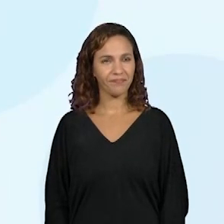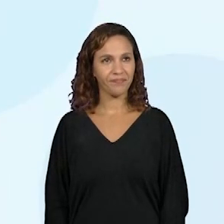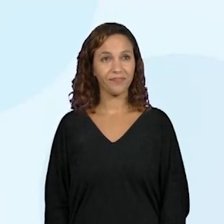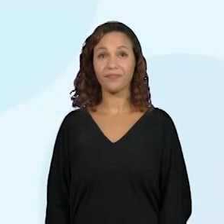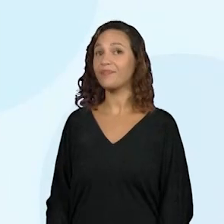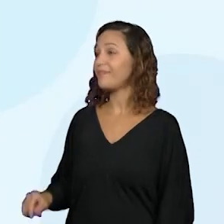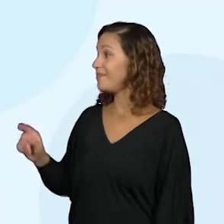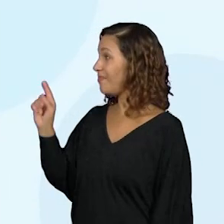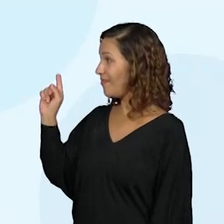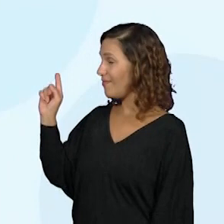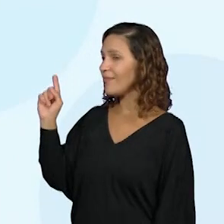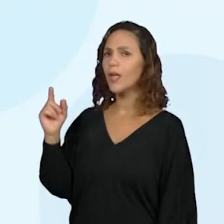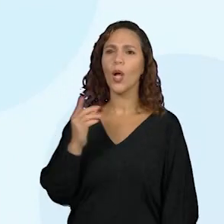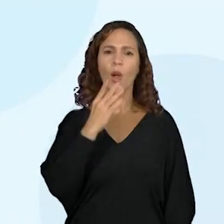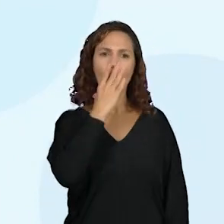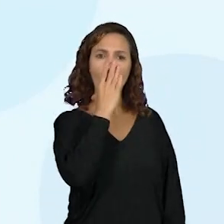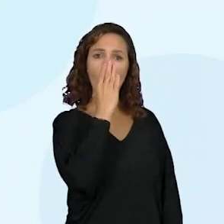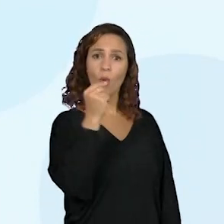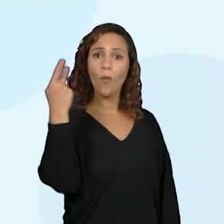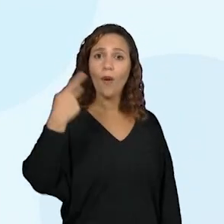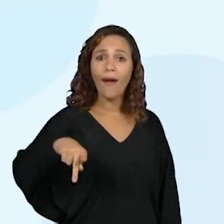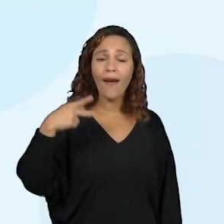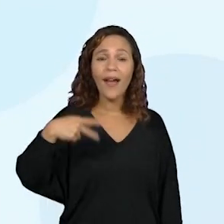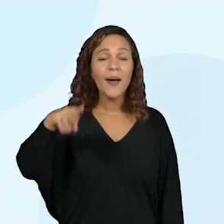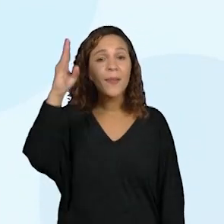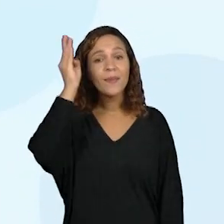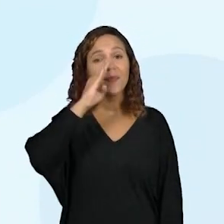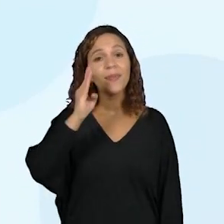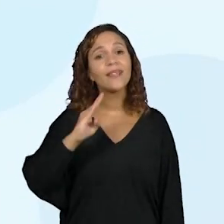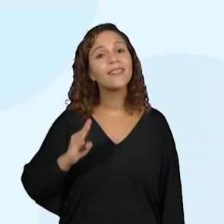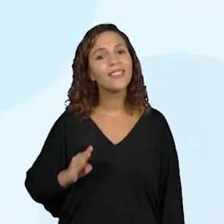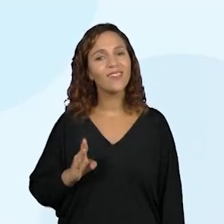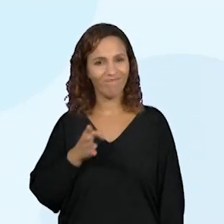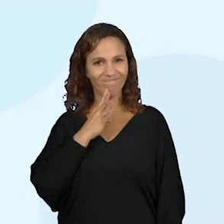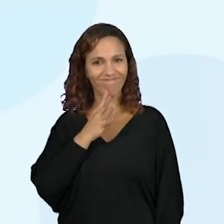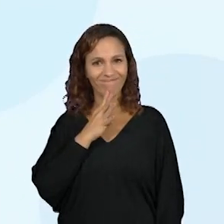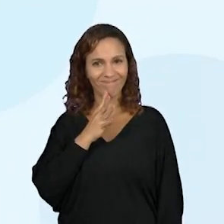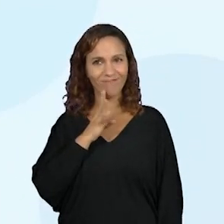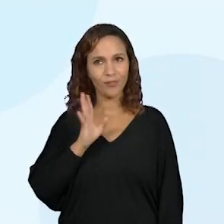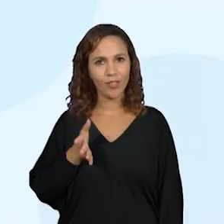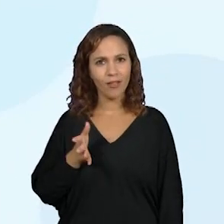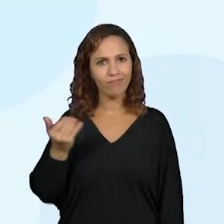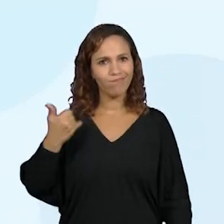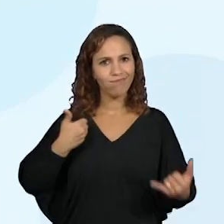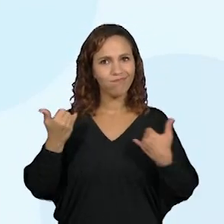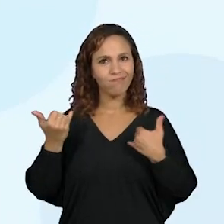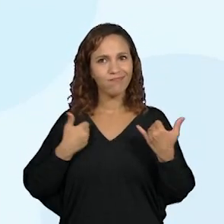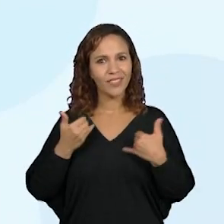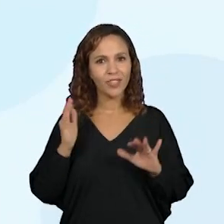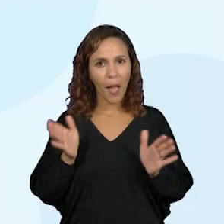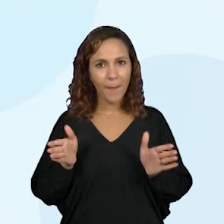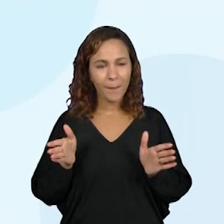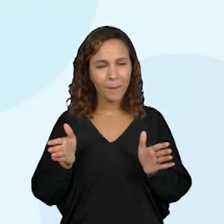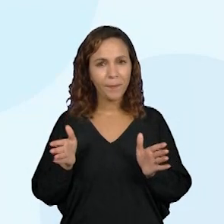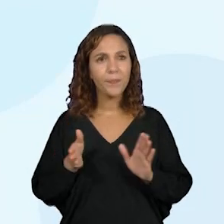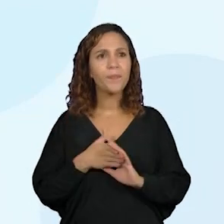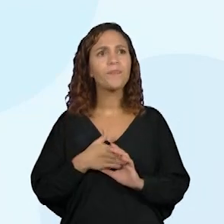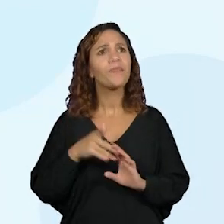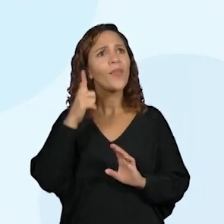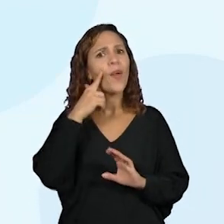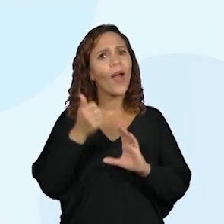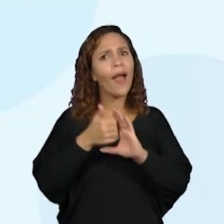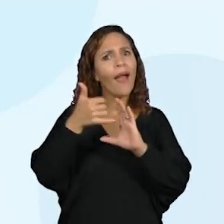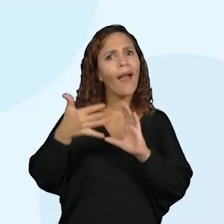ele é um lobo Brasileiro né que a gente já conhece já ouviu falar e olha só essas